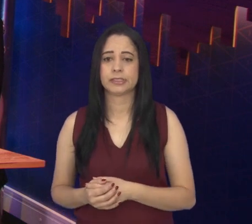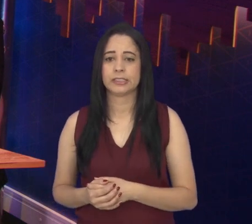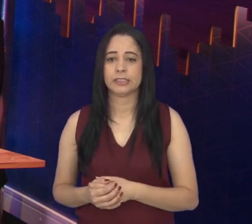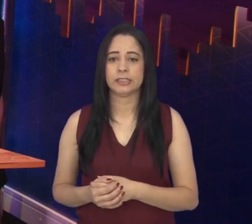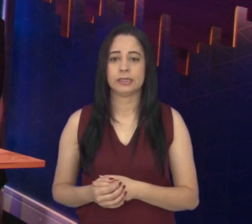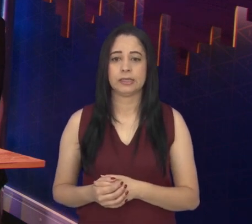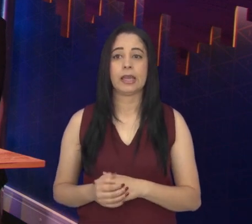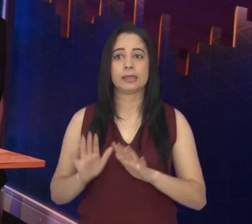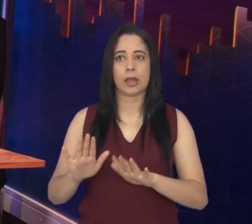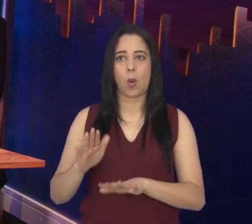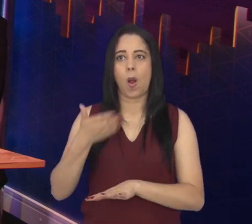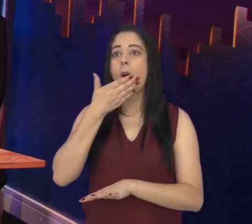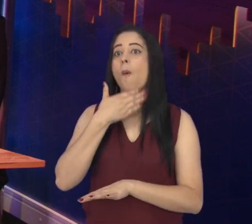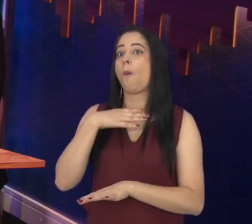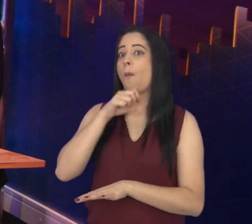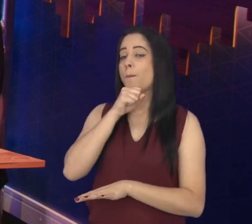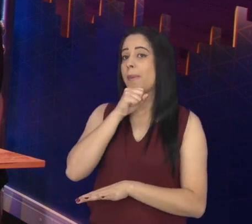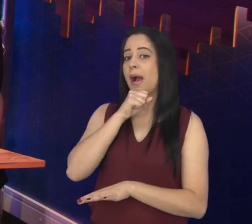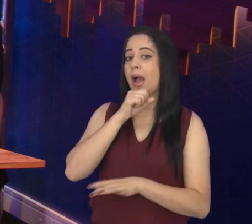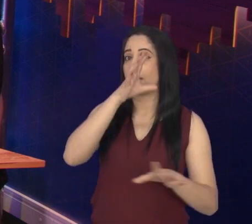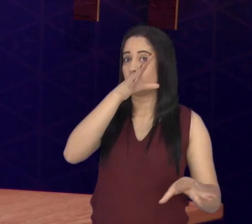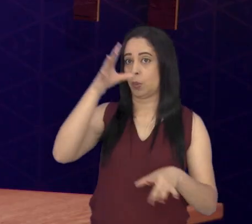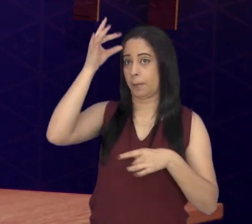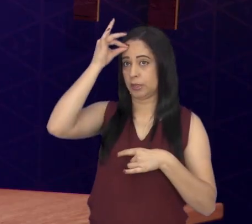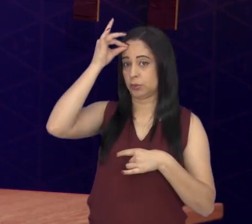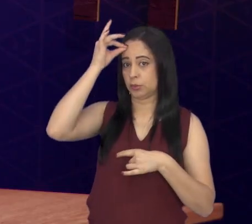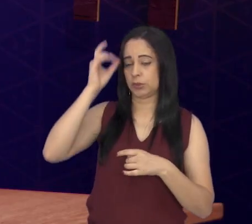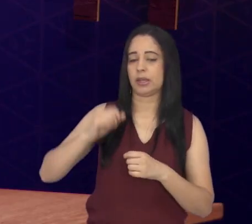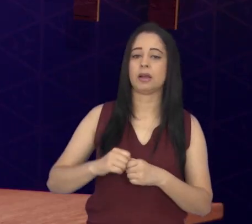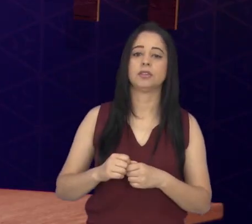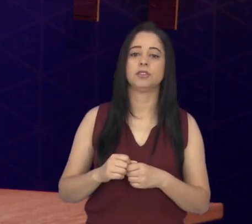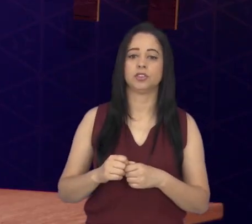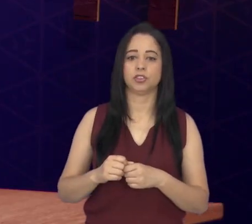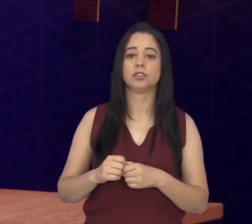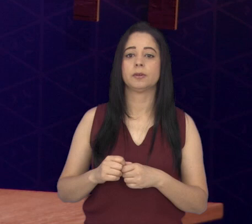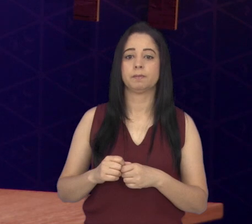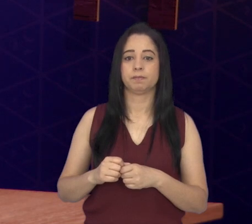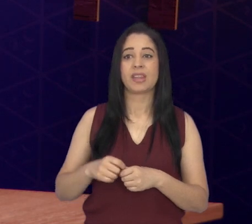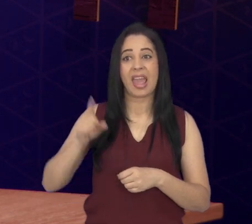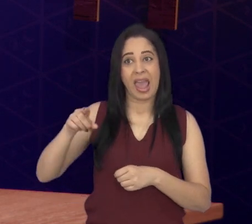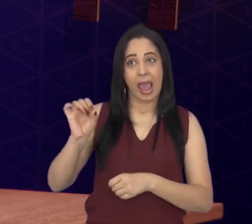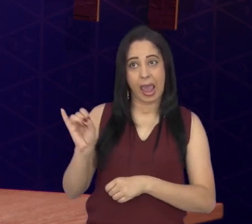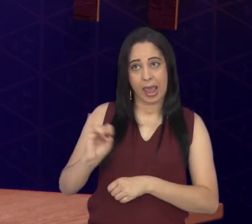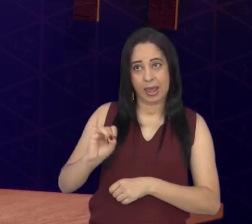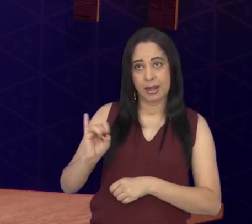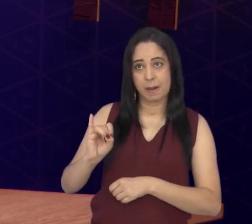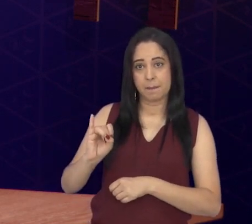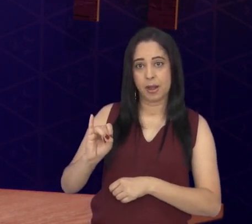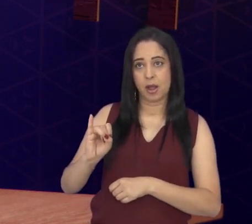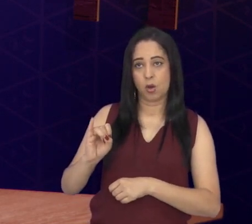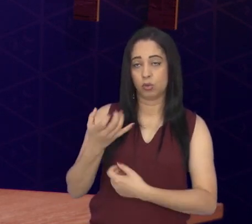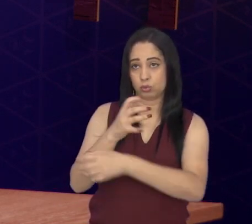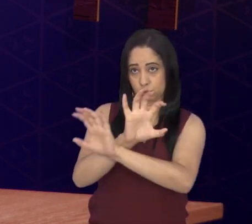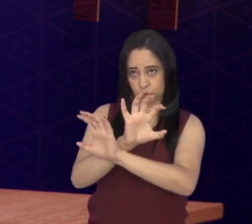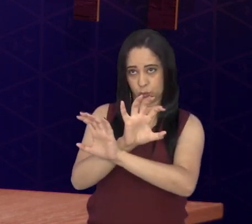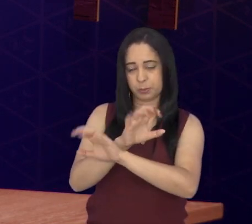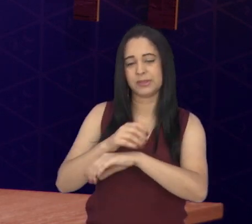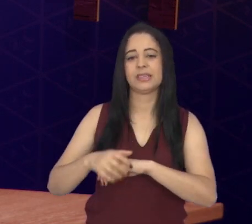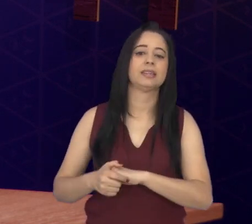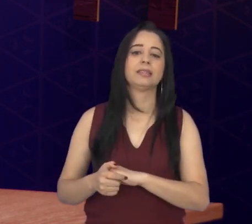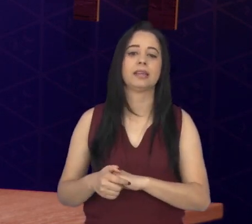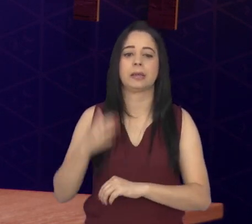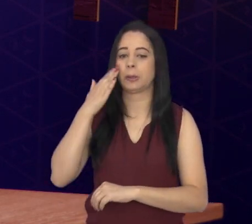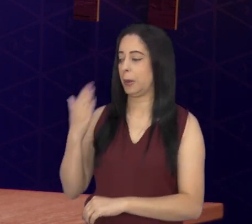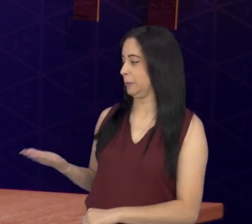E o pai do vilão do primeiro filme, né? O pai do Killmonger, ele era irmão do Pantera Negra da